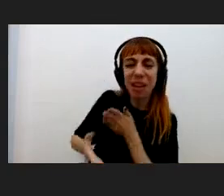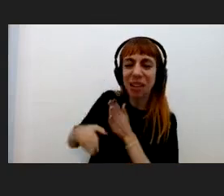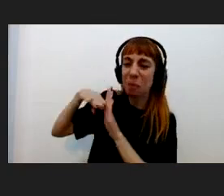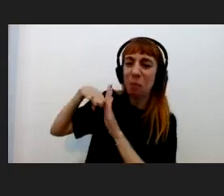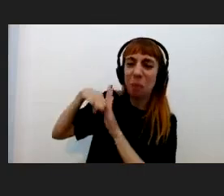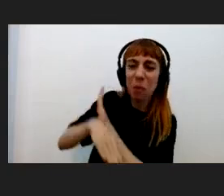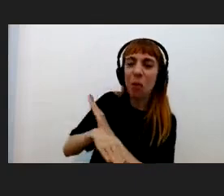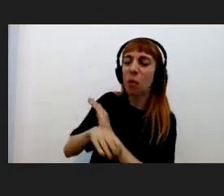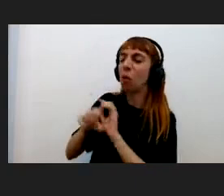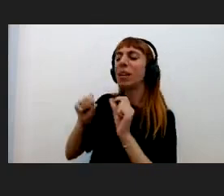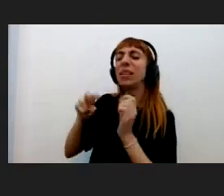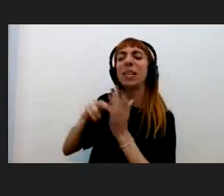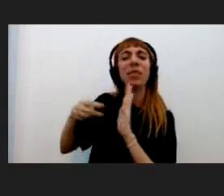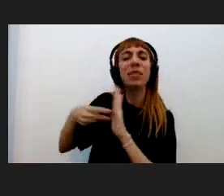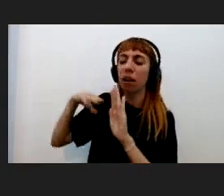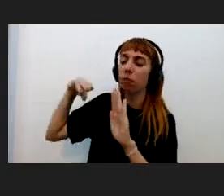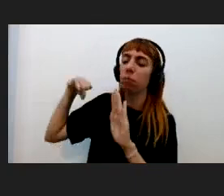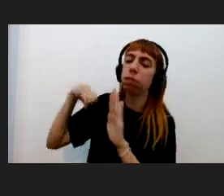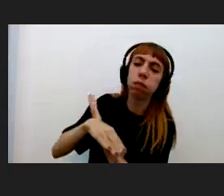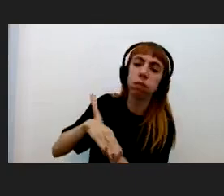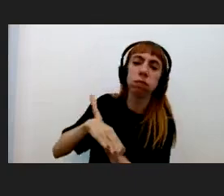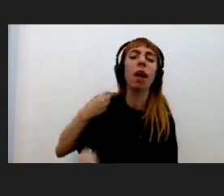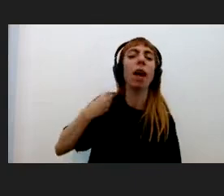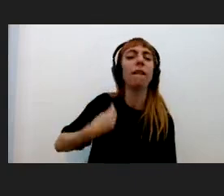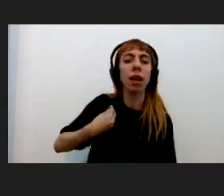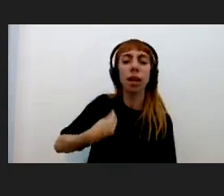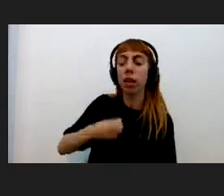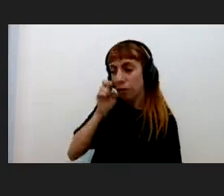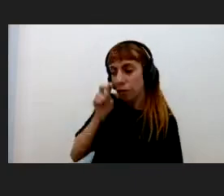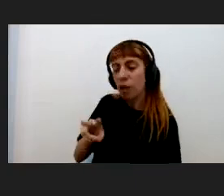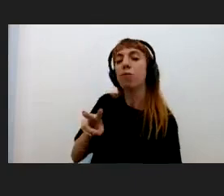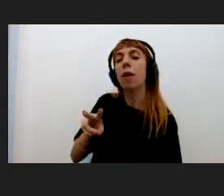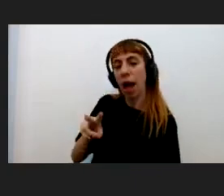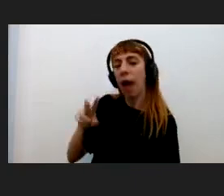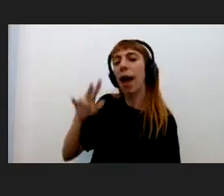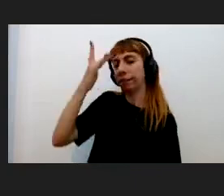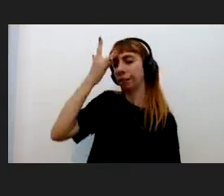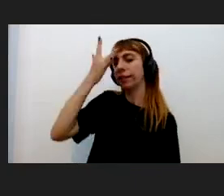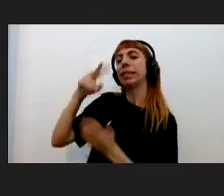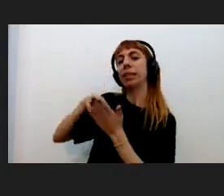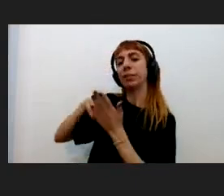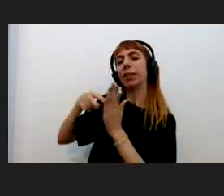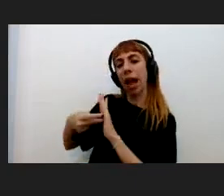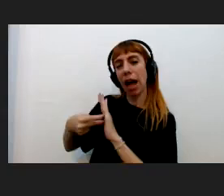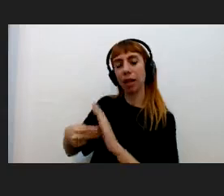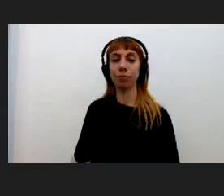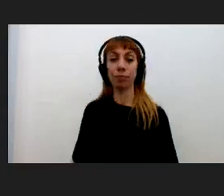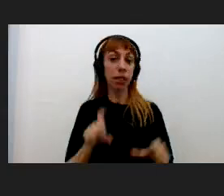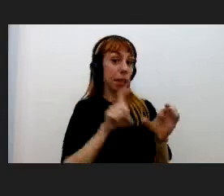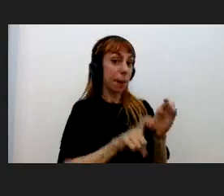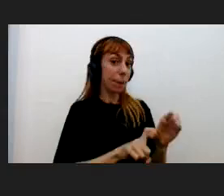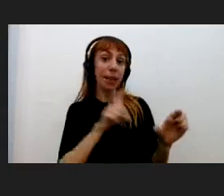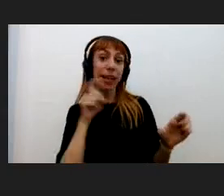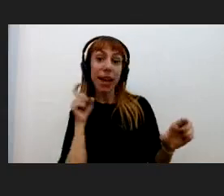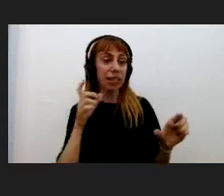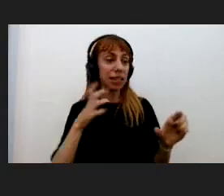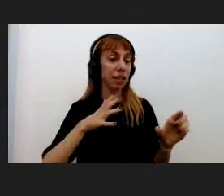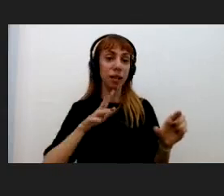independência. Quais significados eu estabeleço sobre saúde, quais significados eu estabeleço sobre